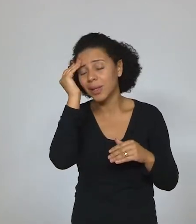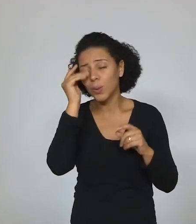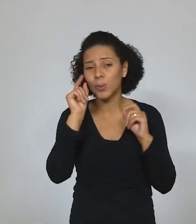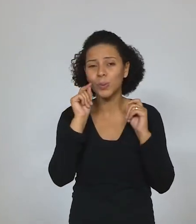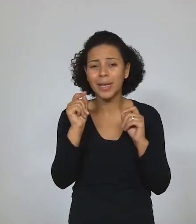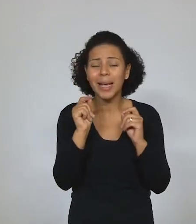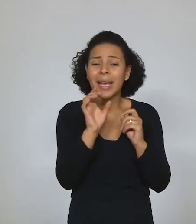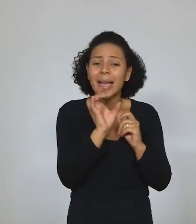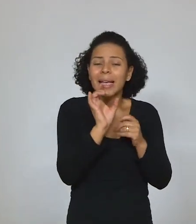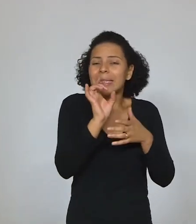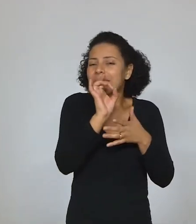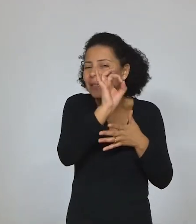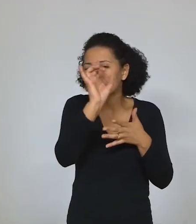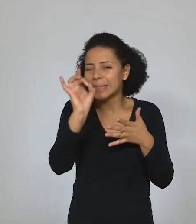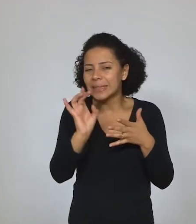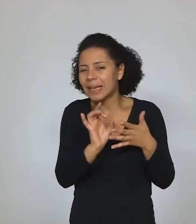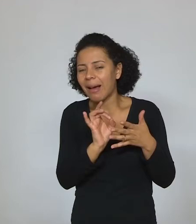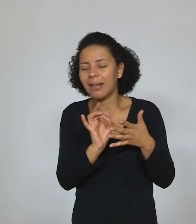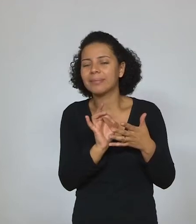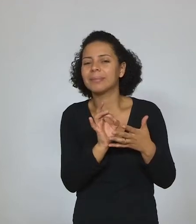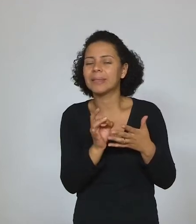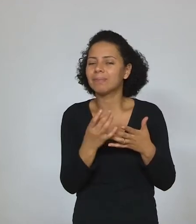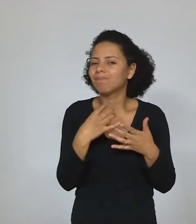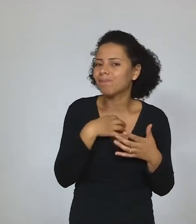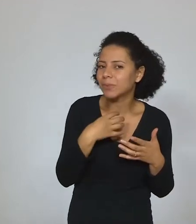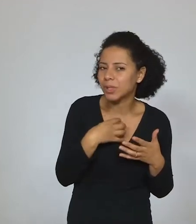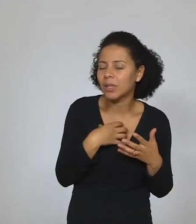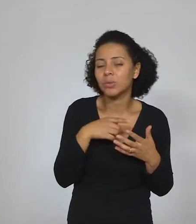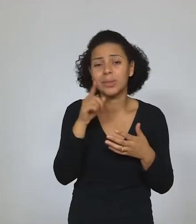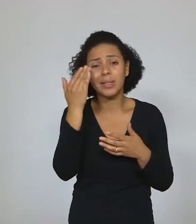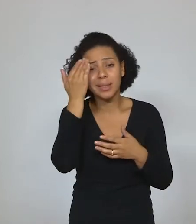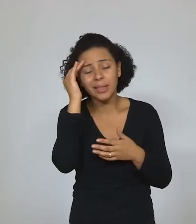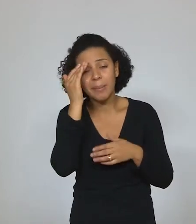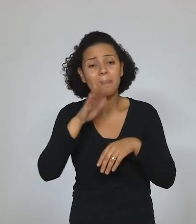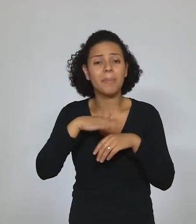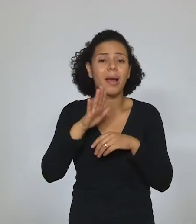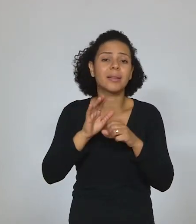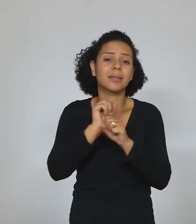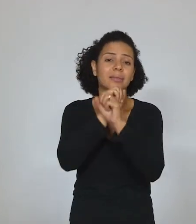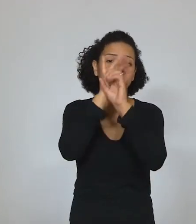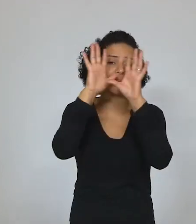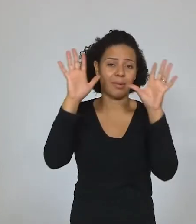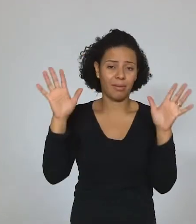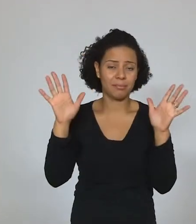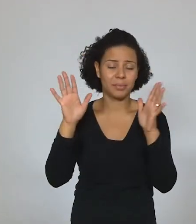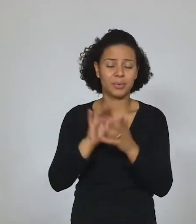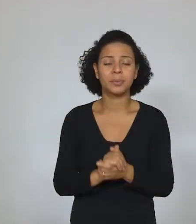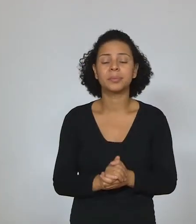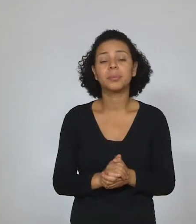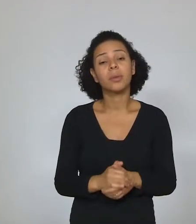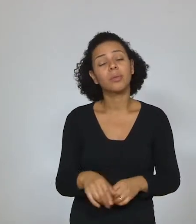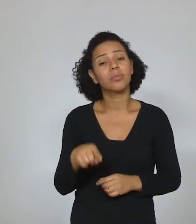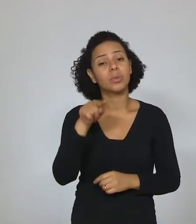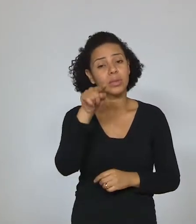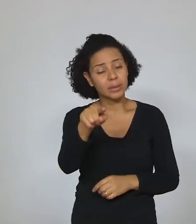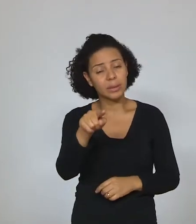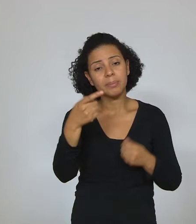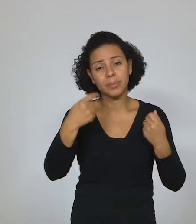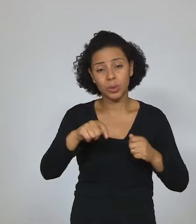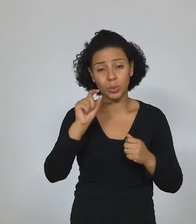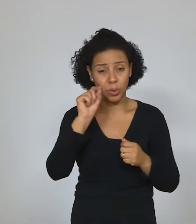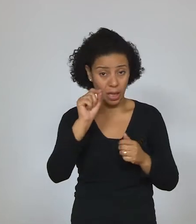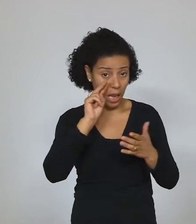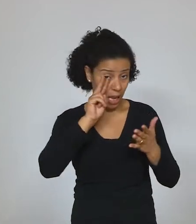maior profundidade e com maior clareza. Para isso, ao realizar a leitura do seu material de apoio, se atente às minhas seguintes